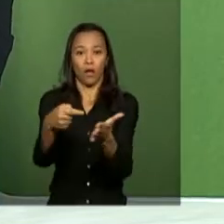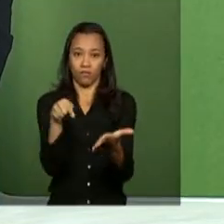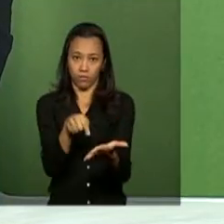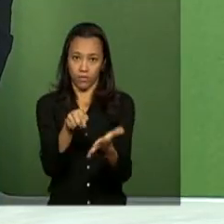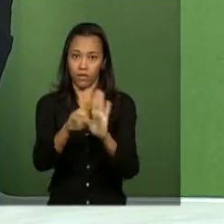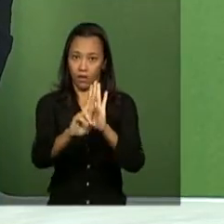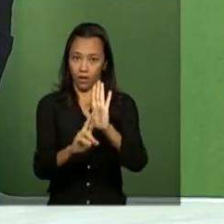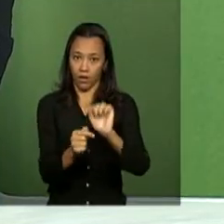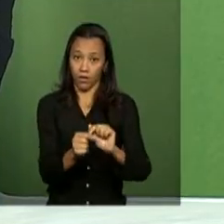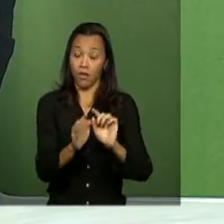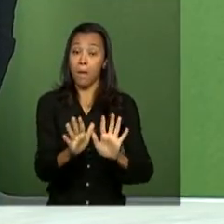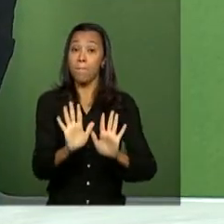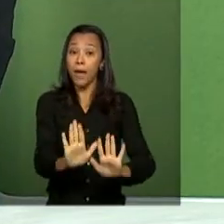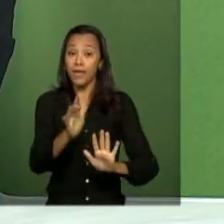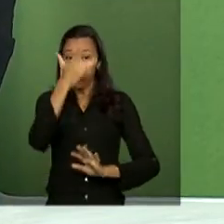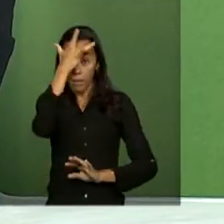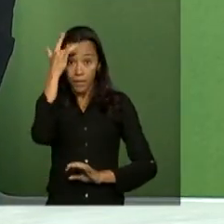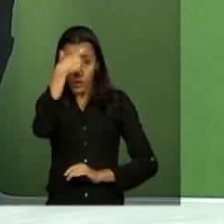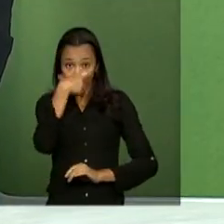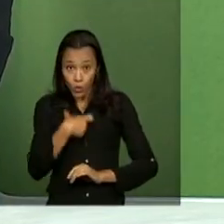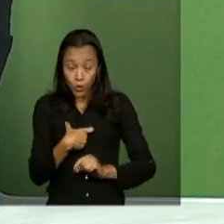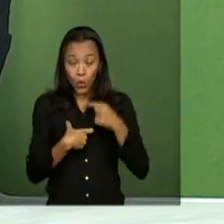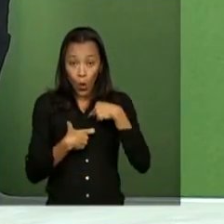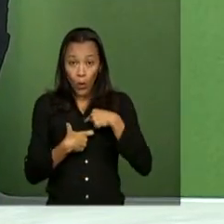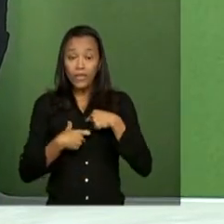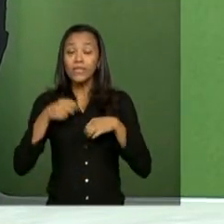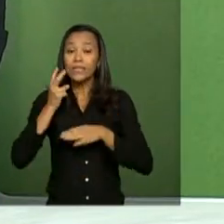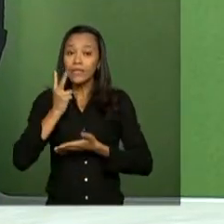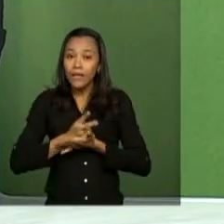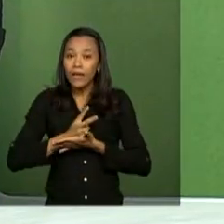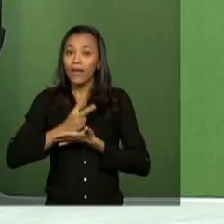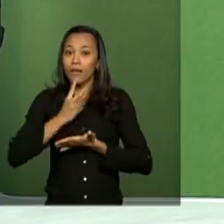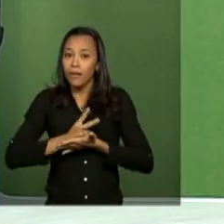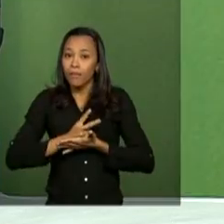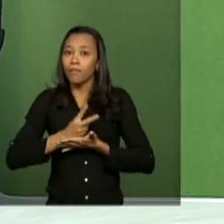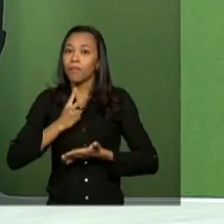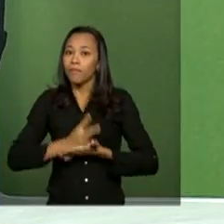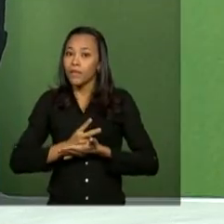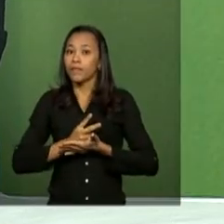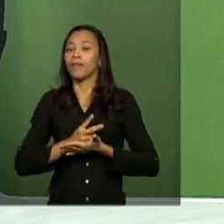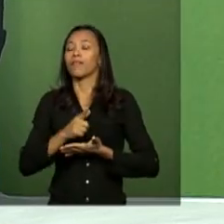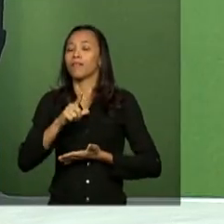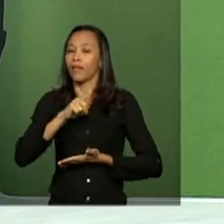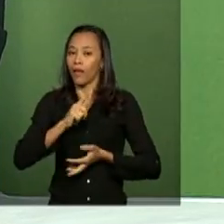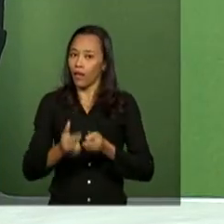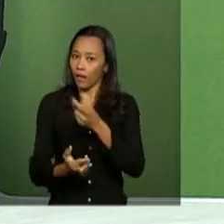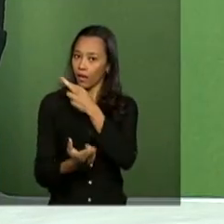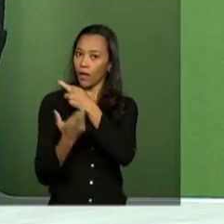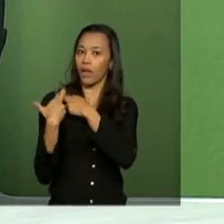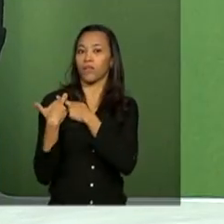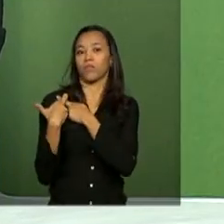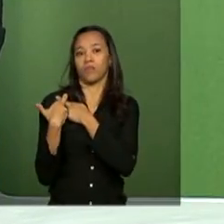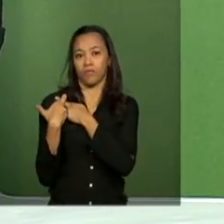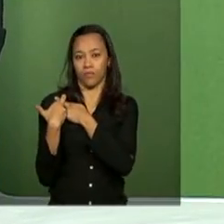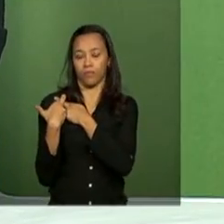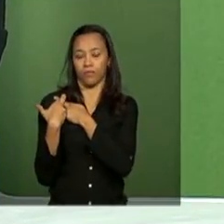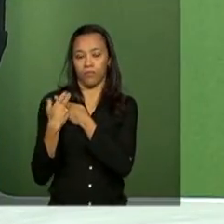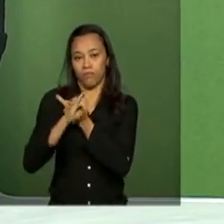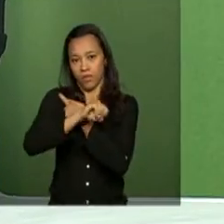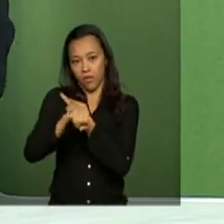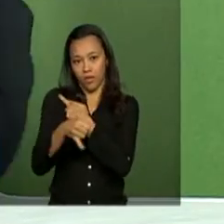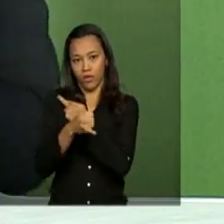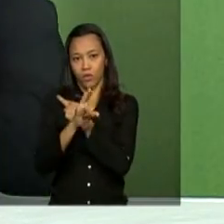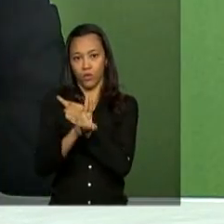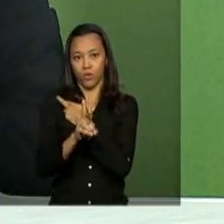que a pessoa física sempre responde solidariamente com a jurídica então esse